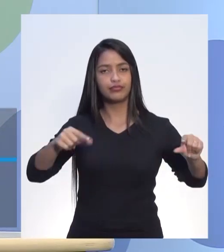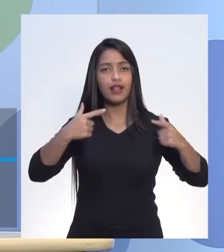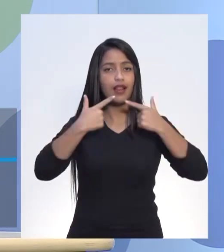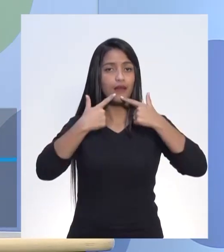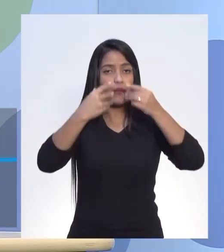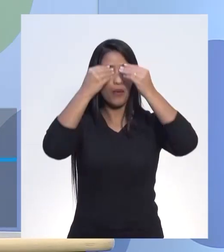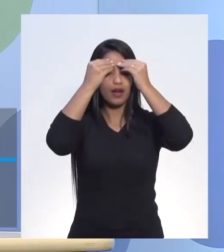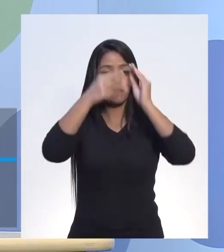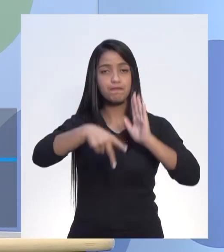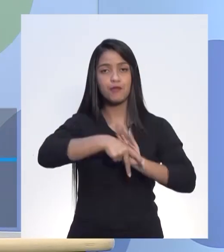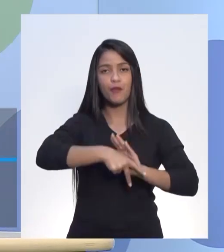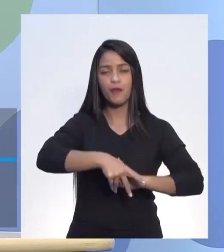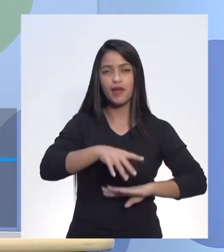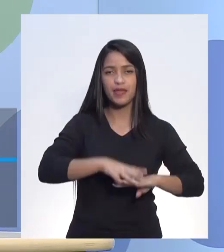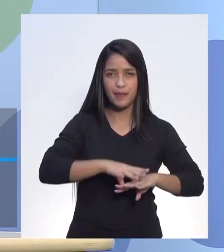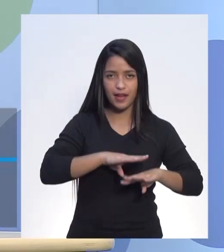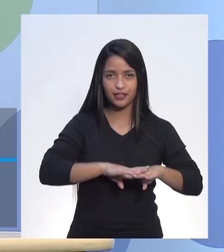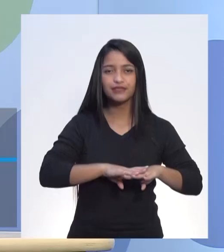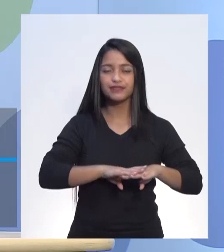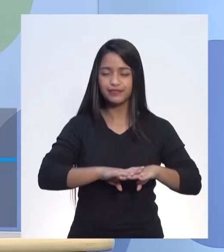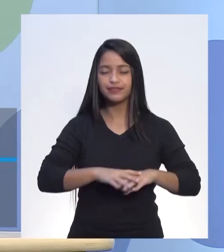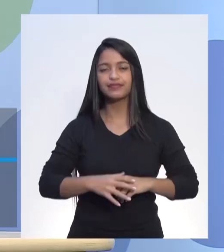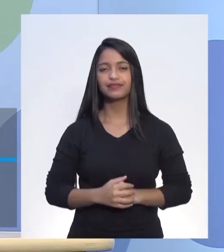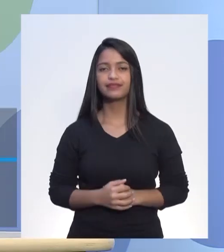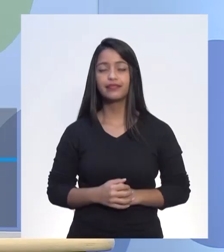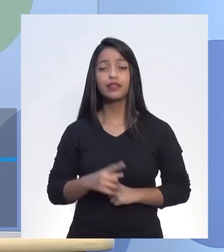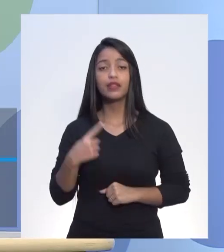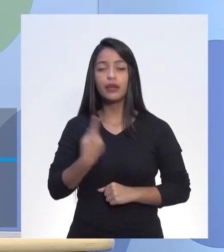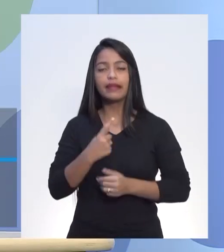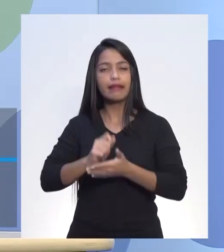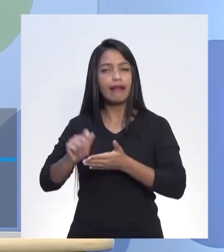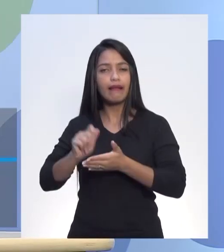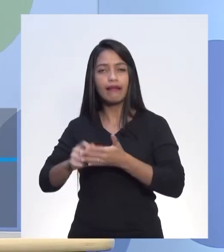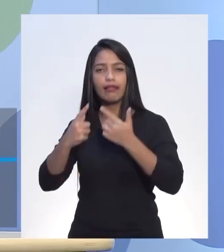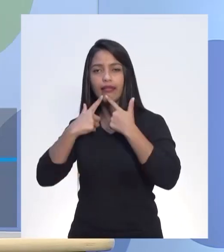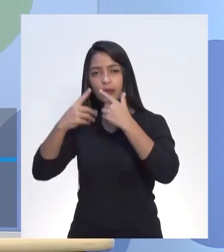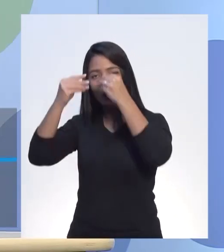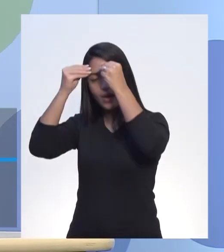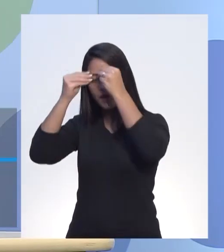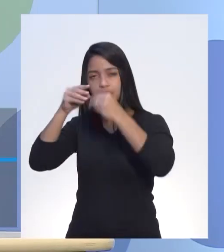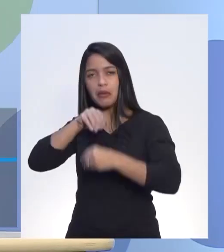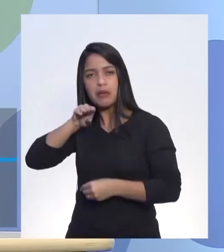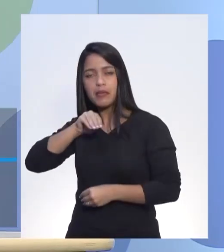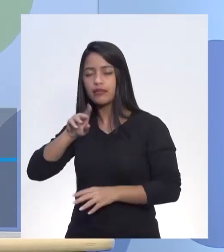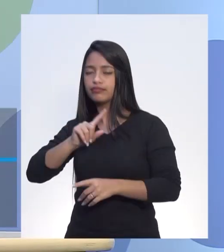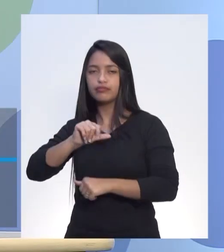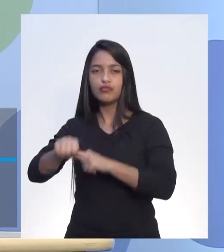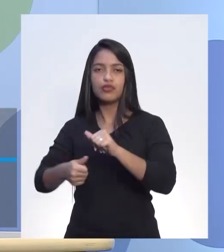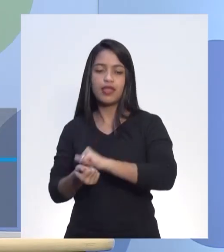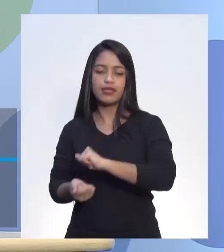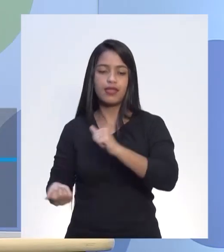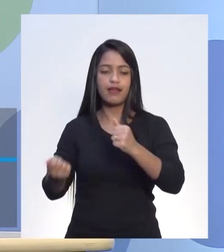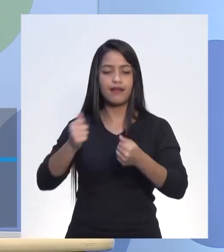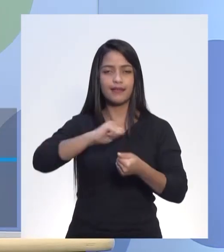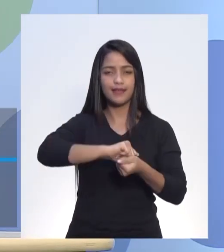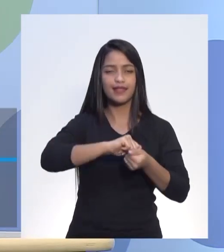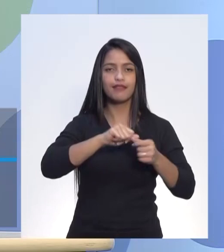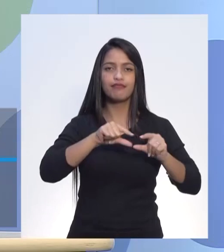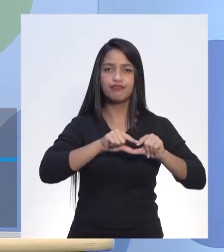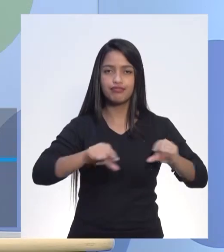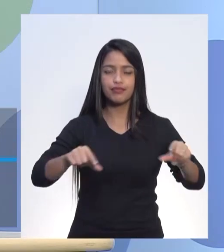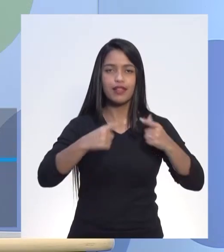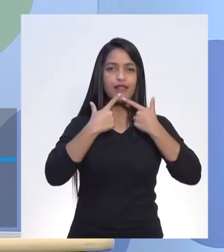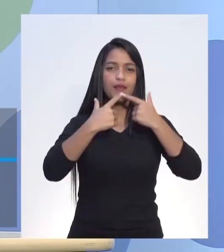conseguir essa linguagem que nós utilizamos, escrita e etc., para essa linguagem matemática. Como alguns conseguiram. Encontrei